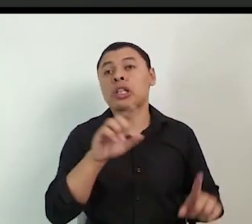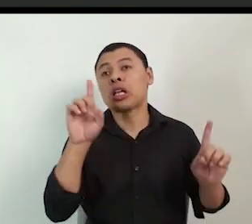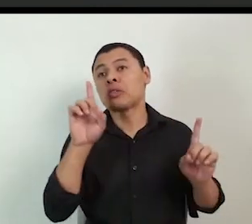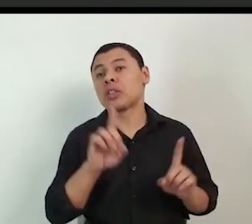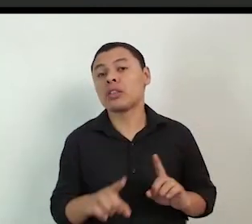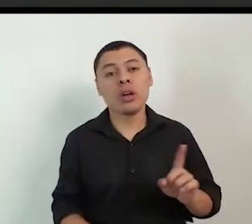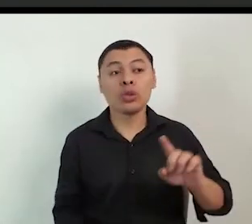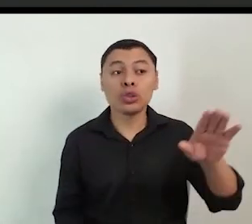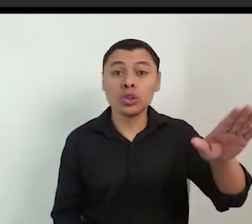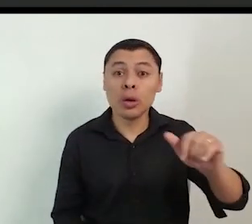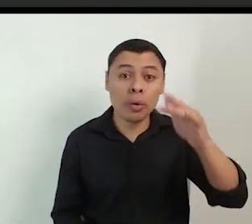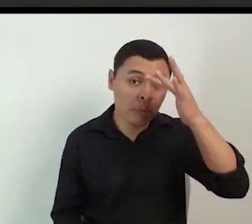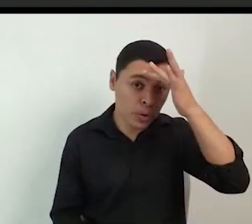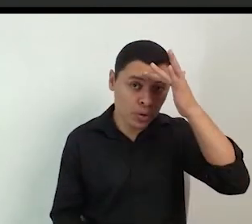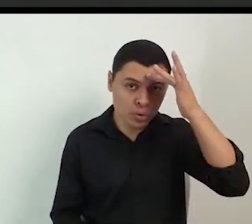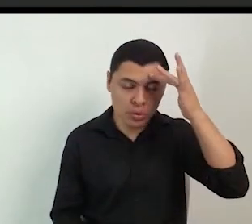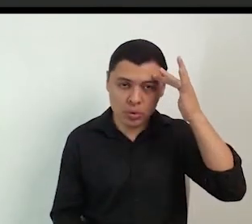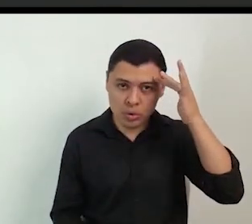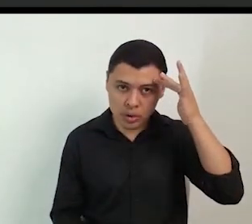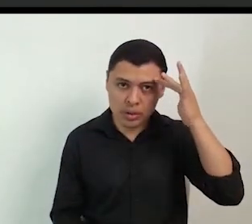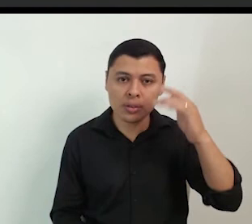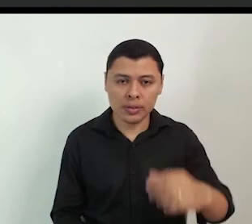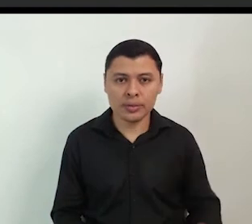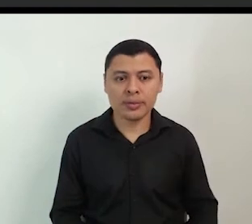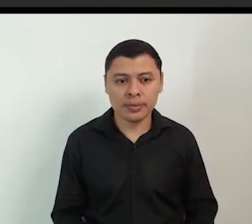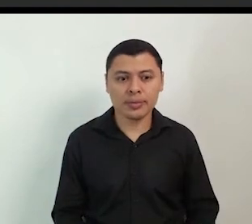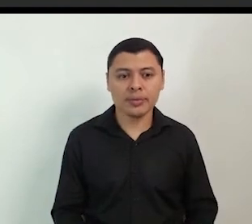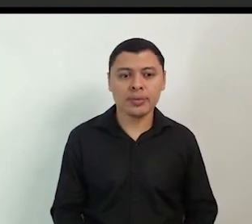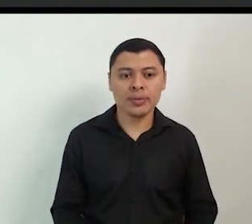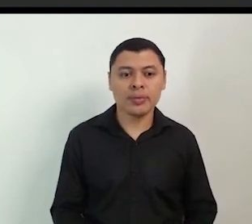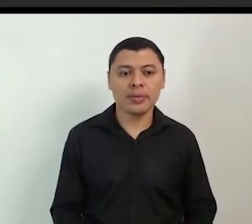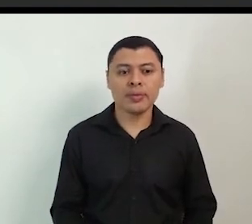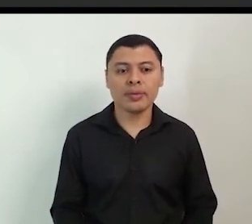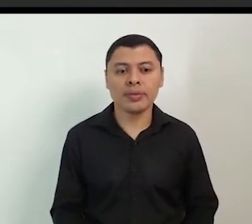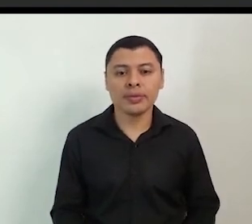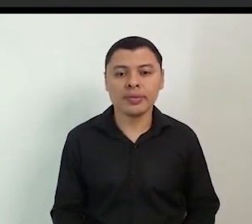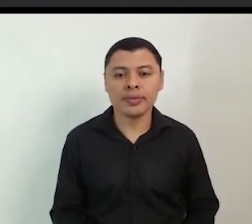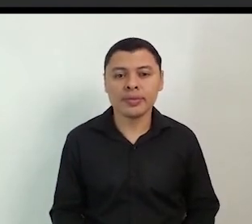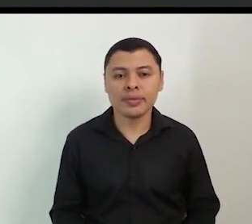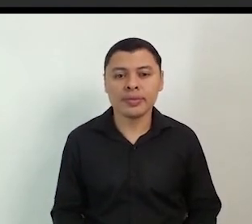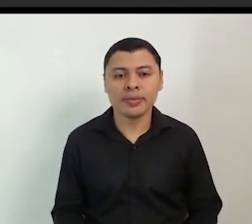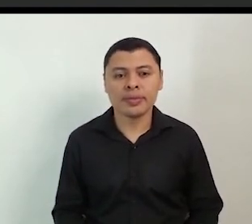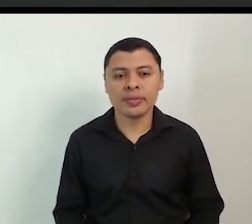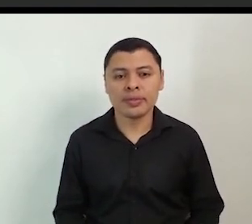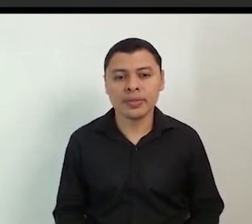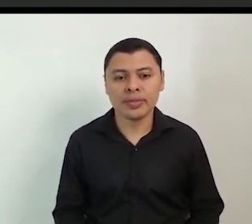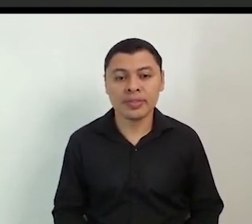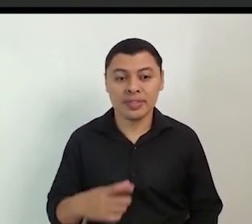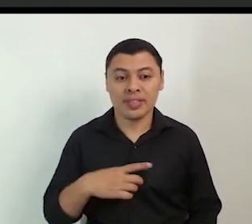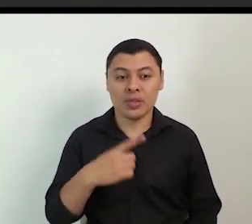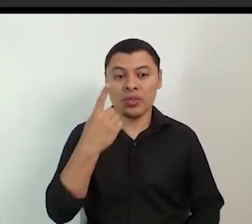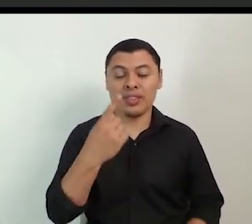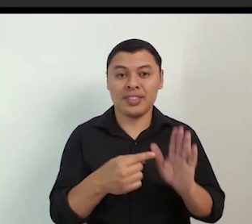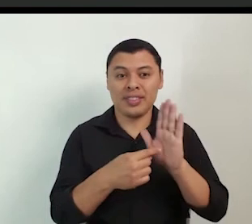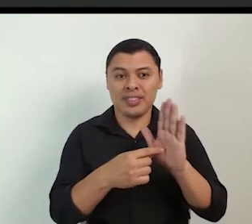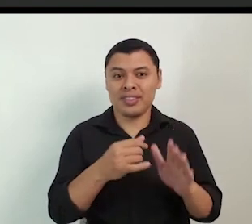uma cota, mas contratem pessoas. E aí a gente passa aqui para um exemplo de um